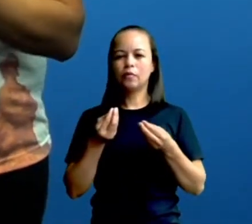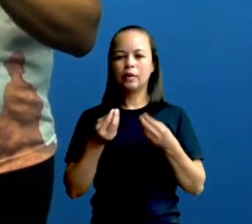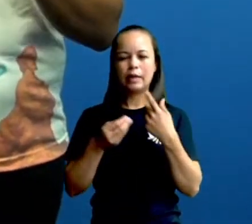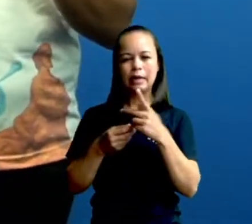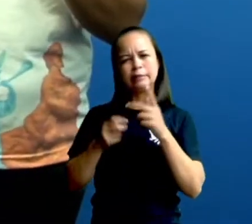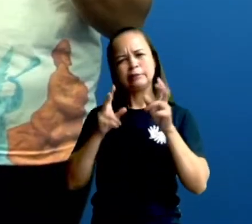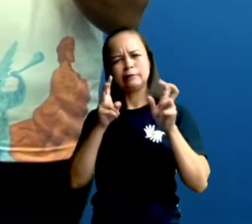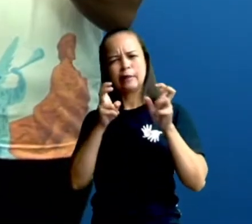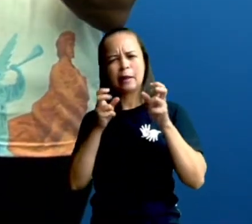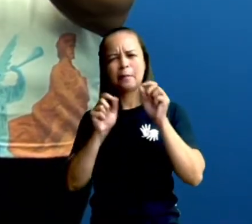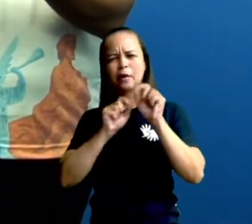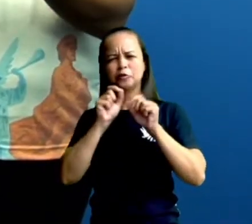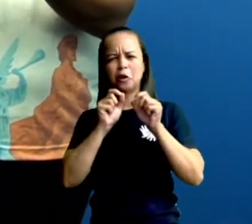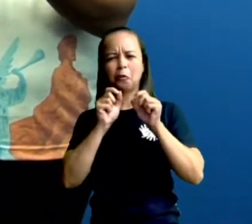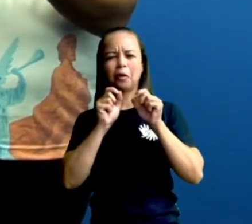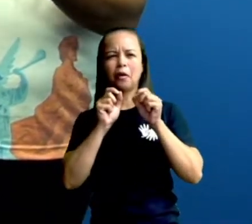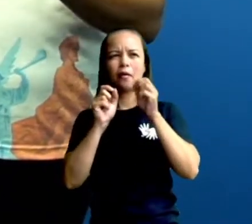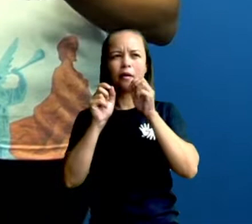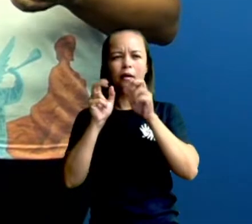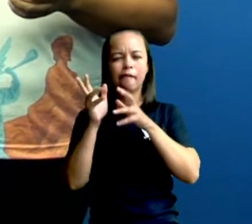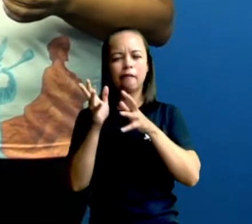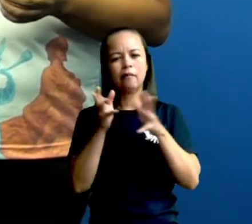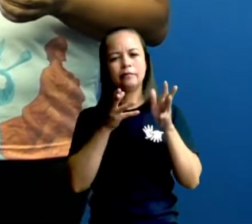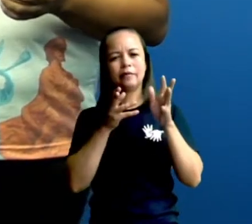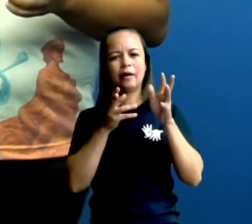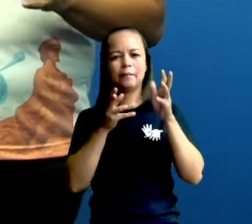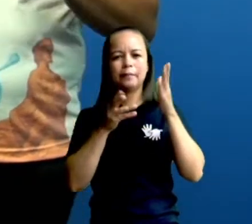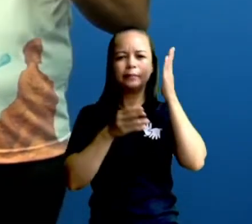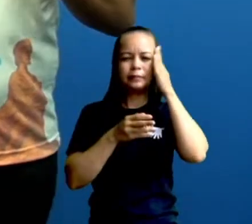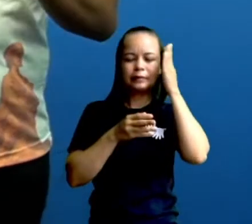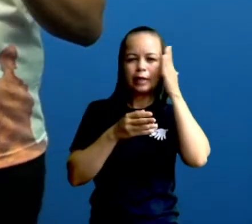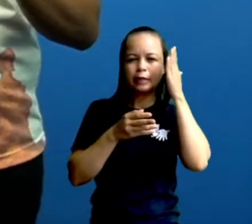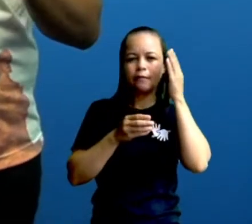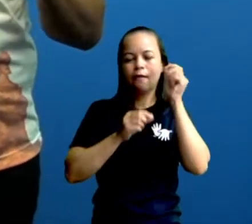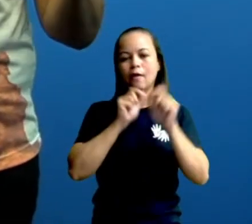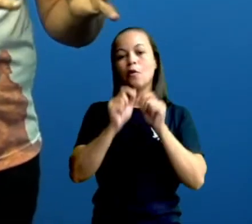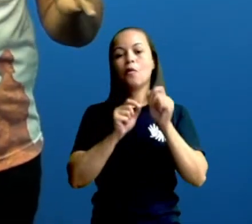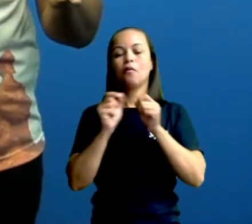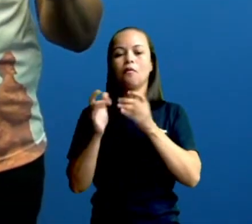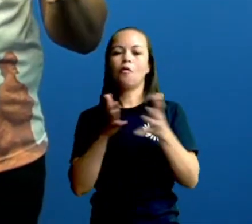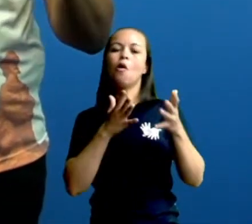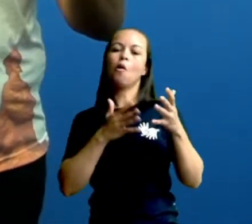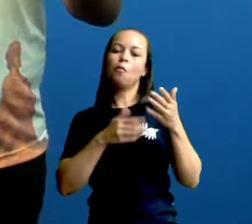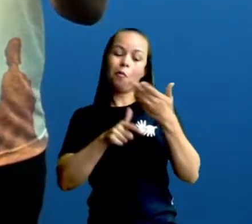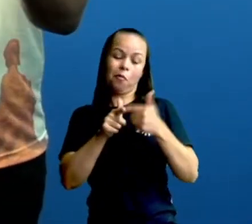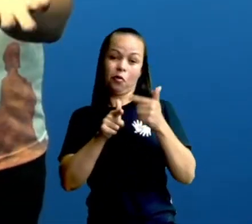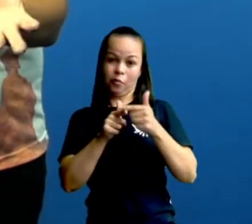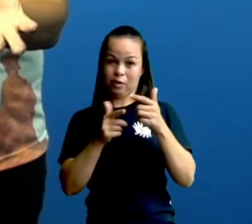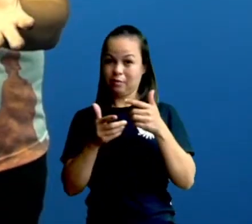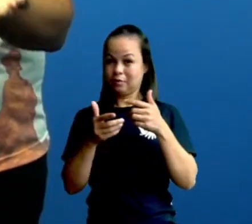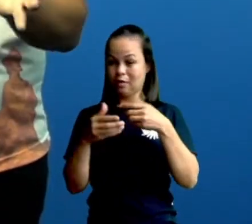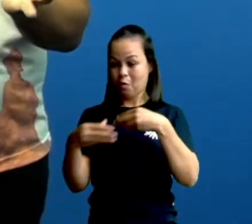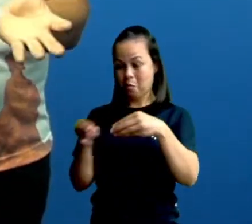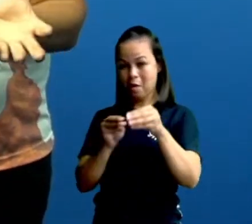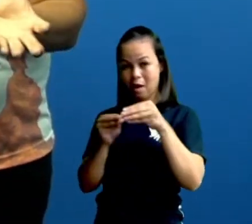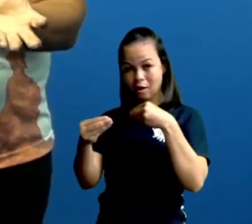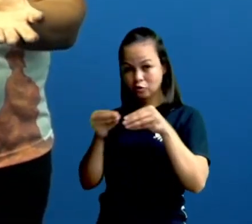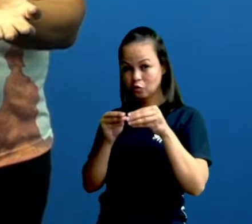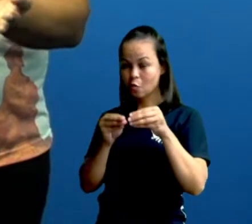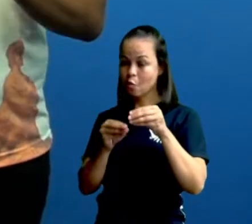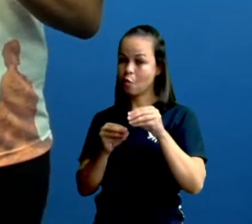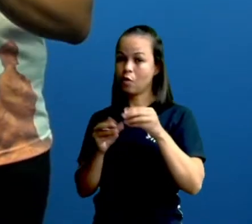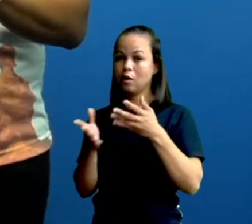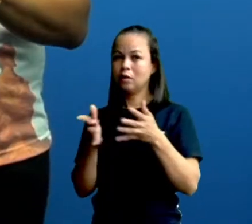olhar muito mais criterioso para a gente entender que o problema será que realmente está no plástico propriamente